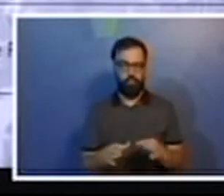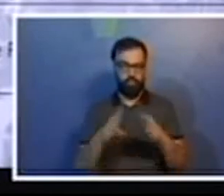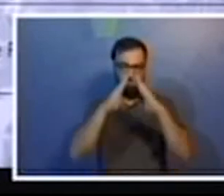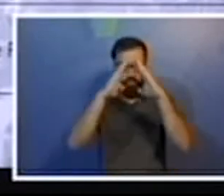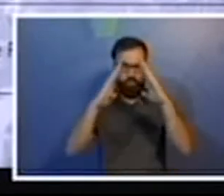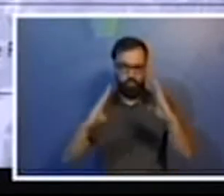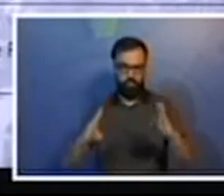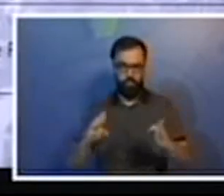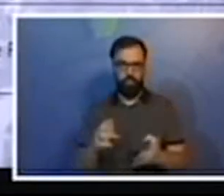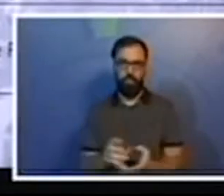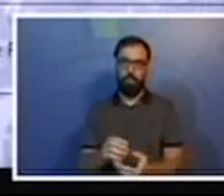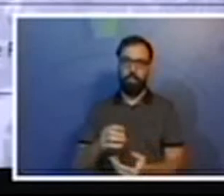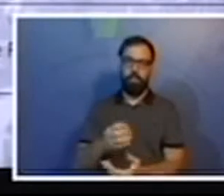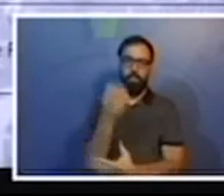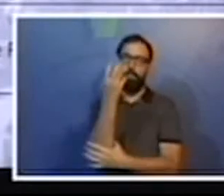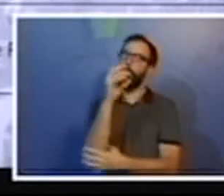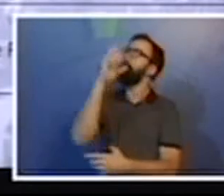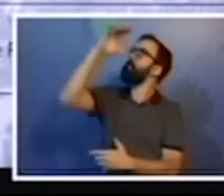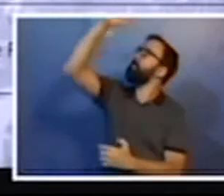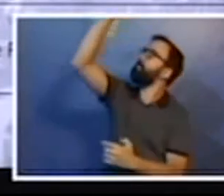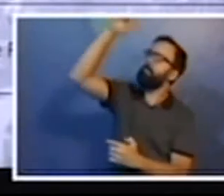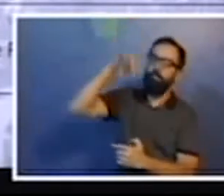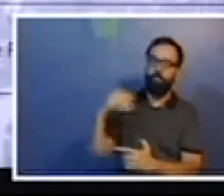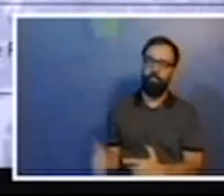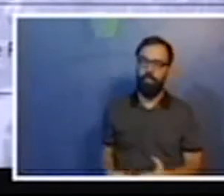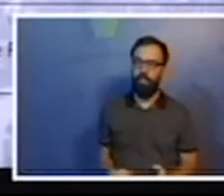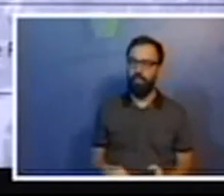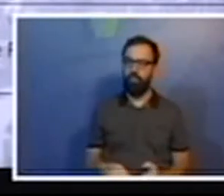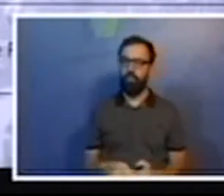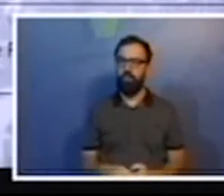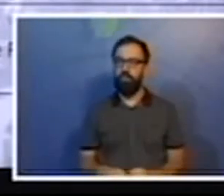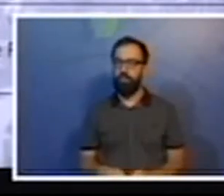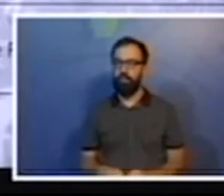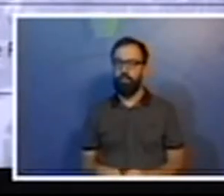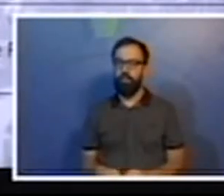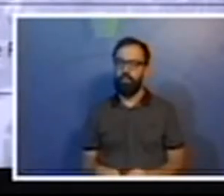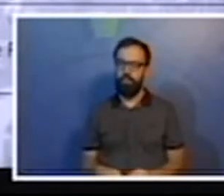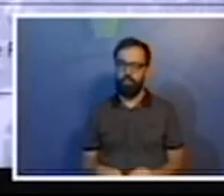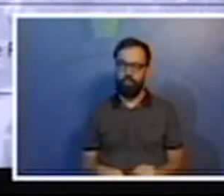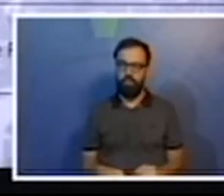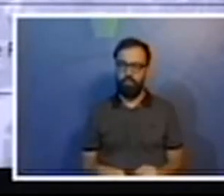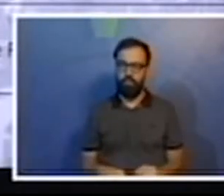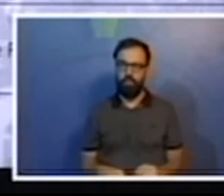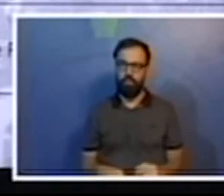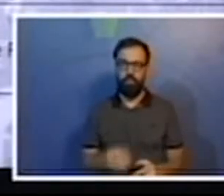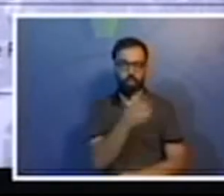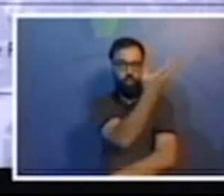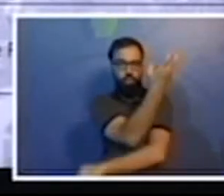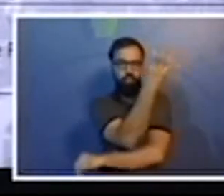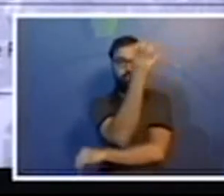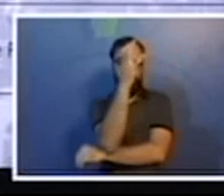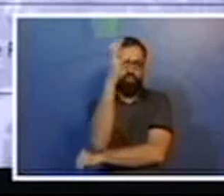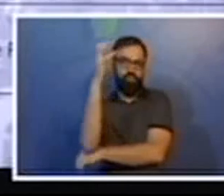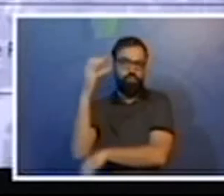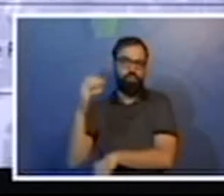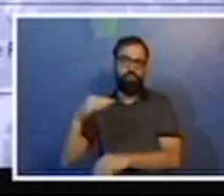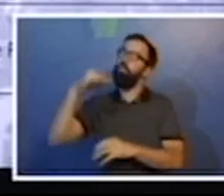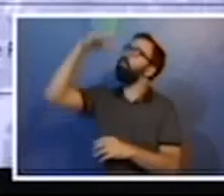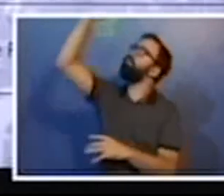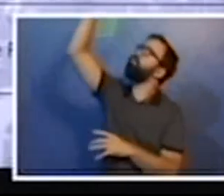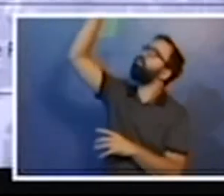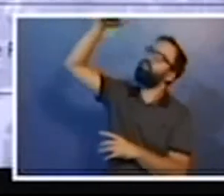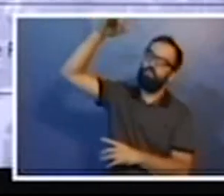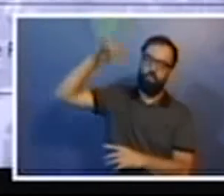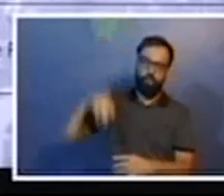sequoias e os Ciprestes e ficas bom formam florestas de grande